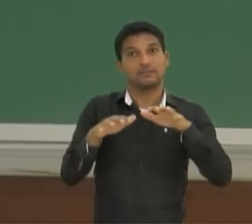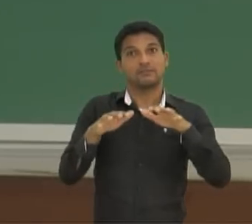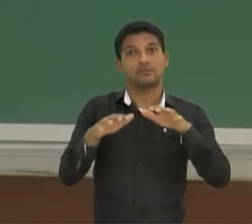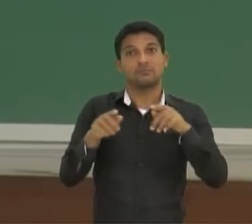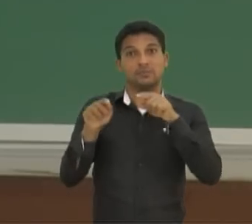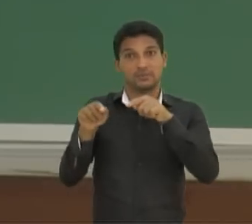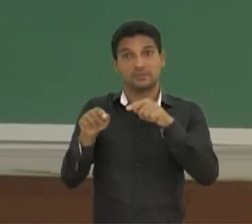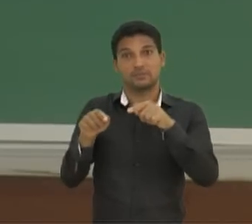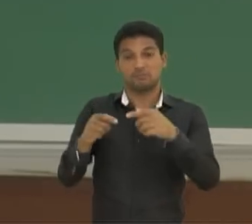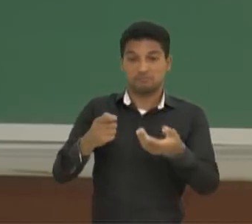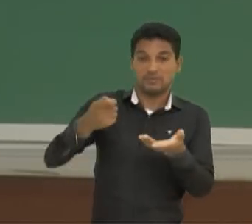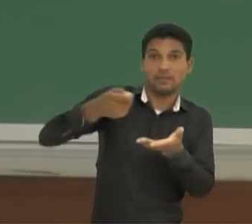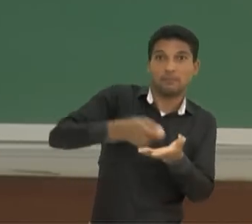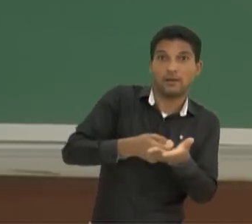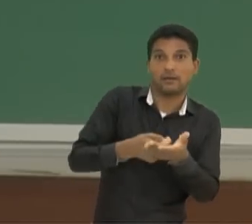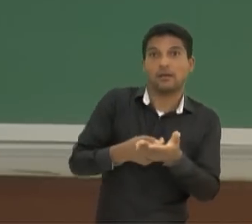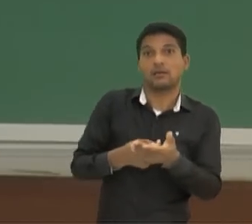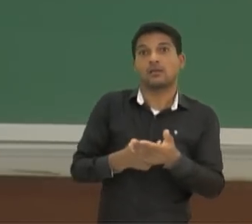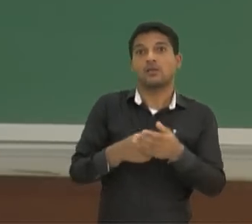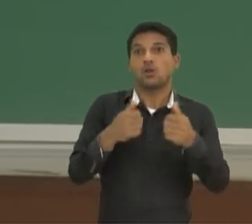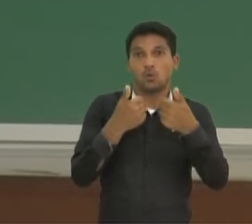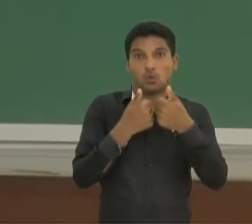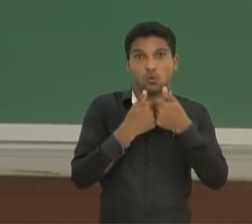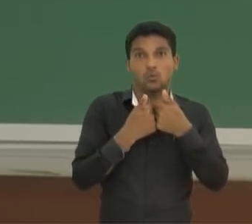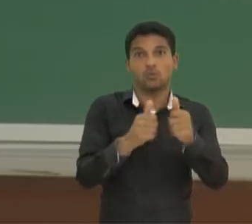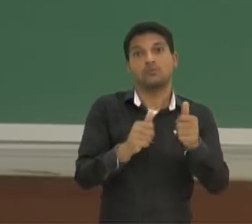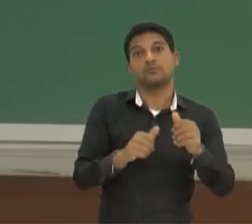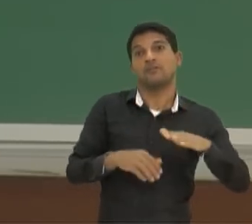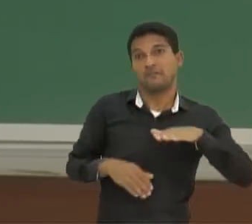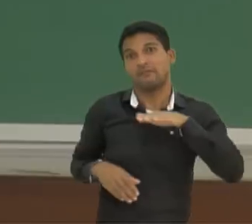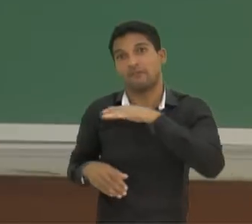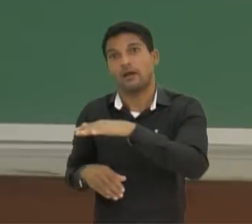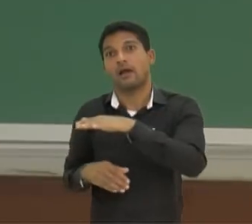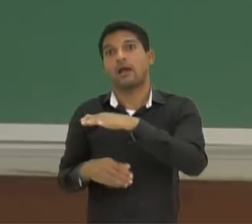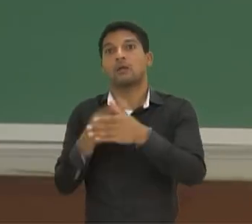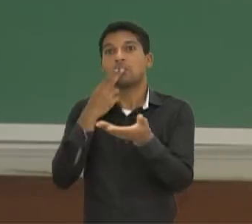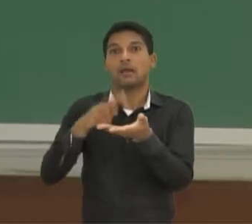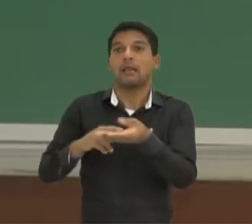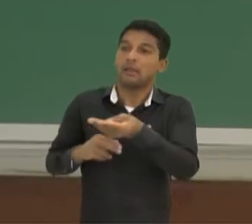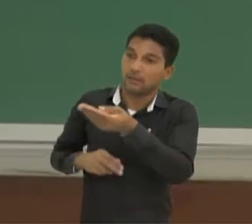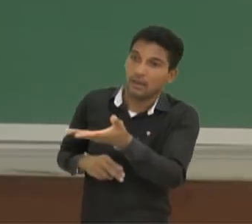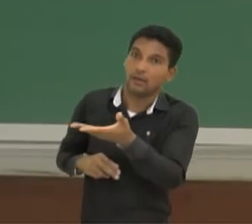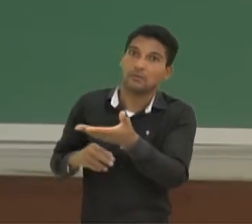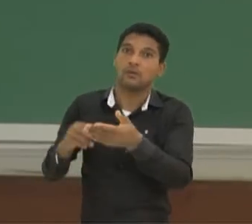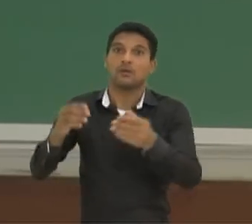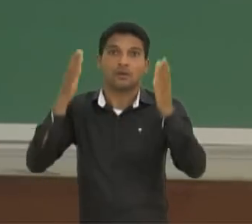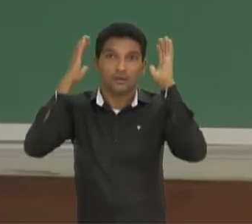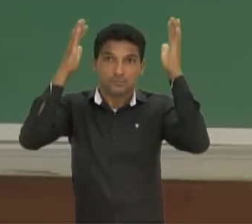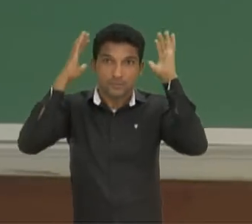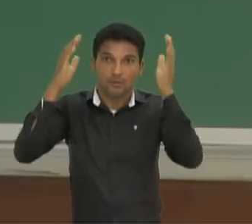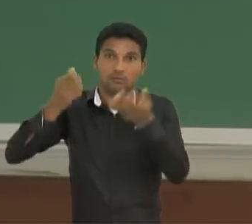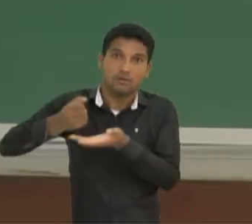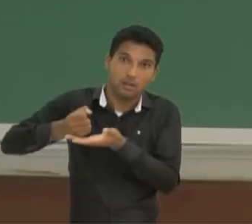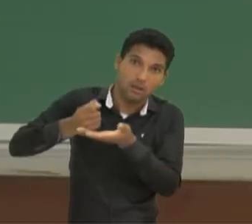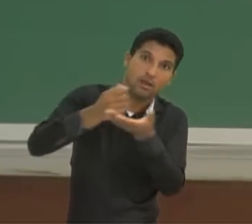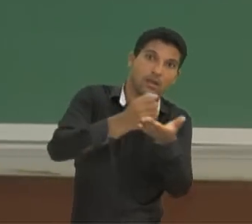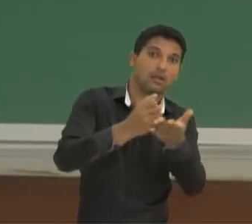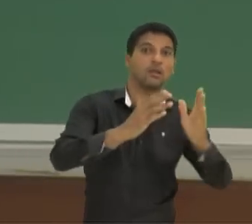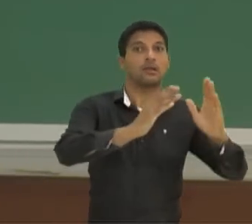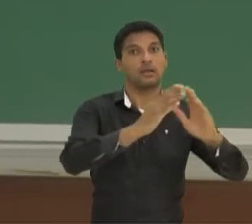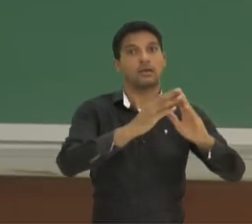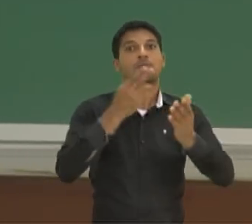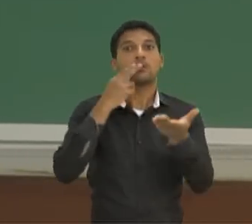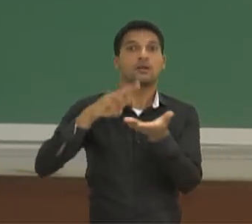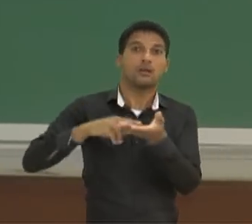chegar até o local do correio. Tudo isso pode ser evitado se a gente começar a incorporar no nosso cotidiano essa prática de utilizar os